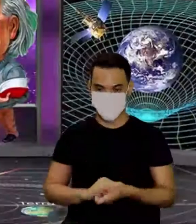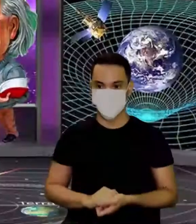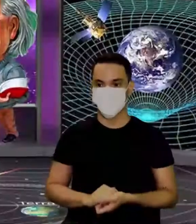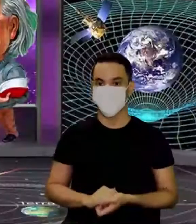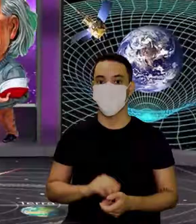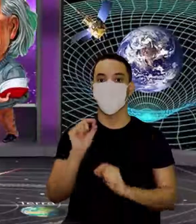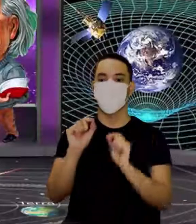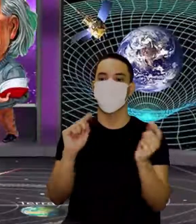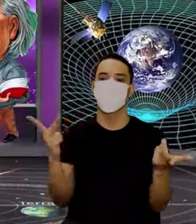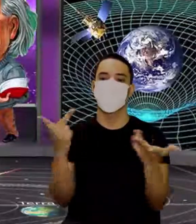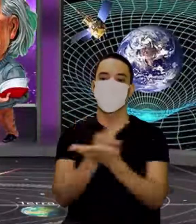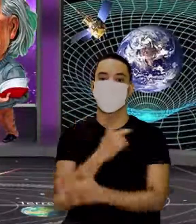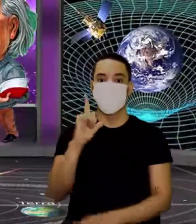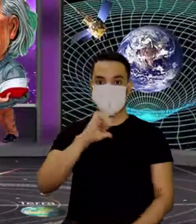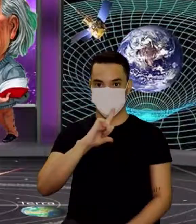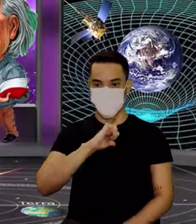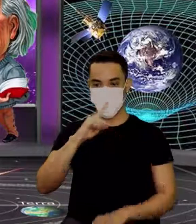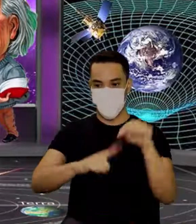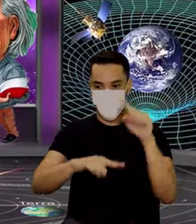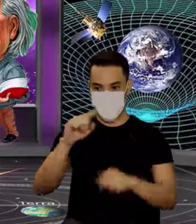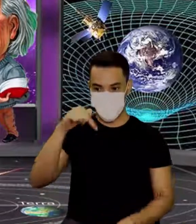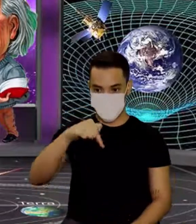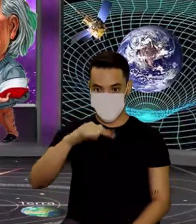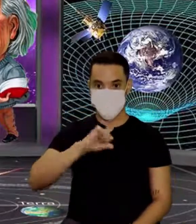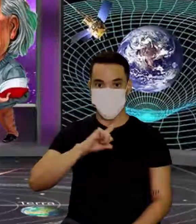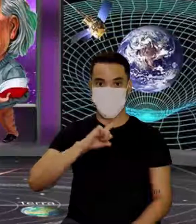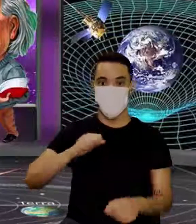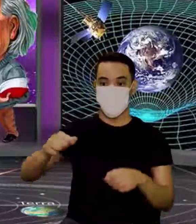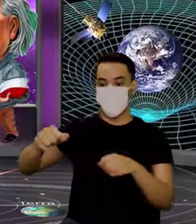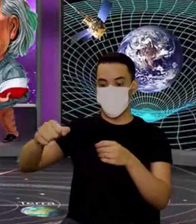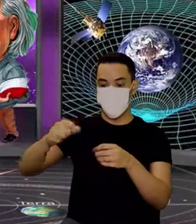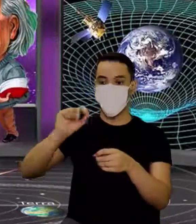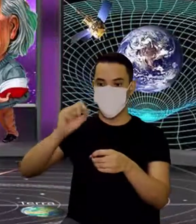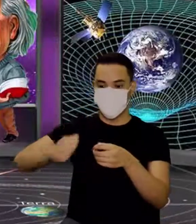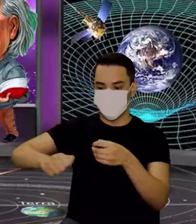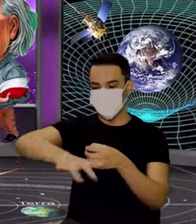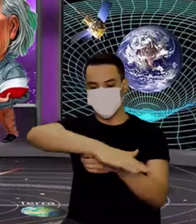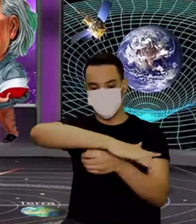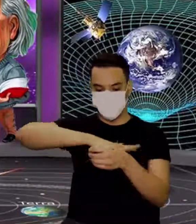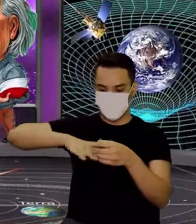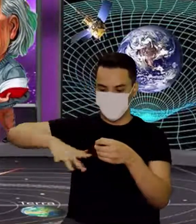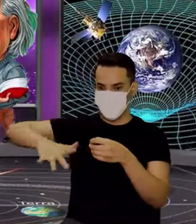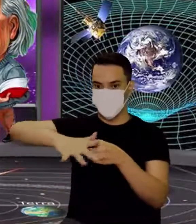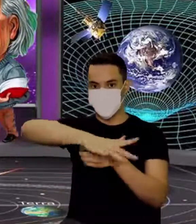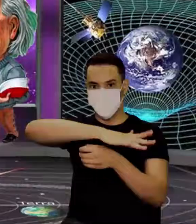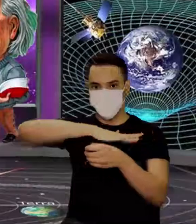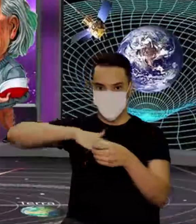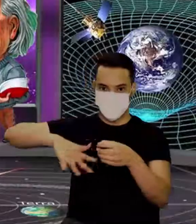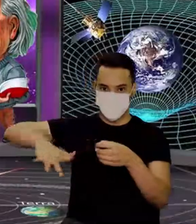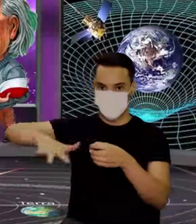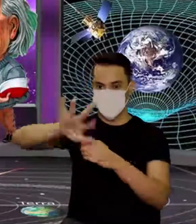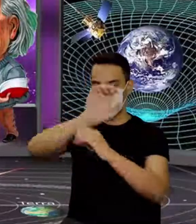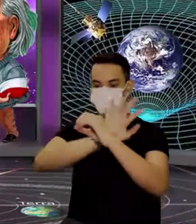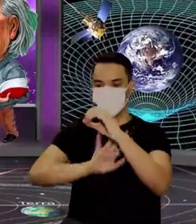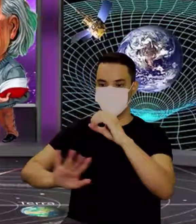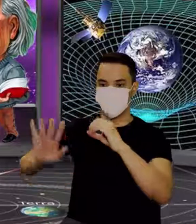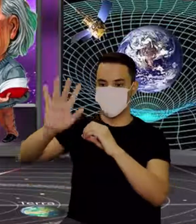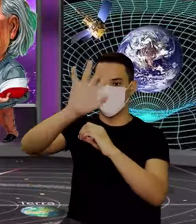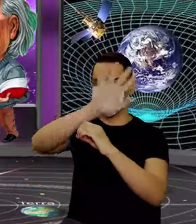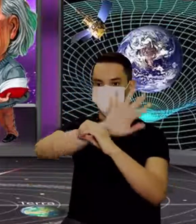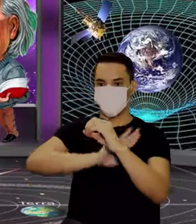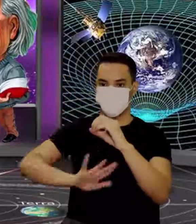que que acontece? Se você tem uma carga, ela gera em todo o espaço ao redor dela, esfericamente, vamos dizer assim, esférica,